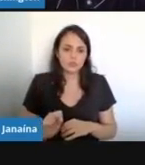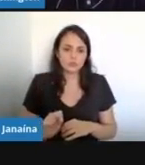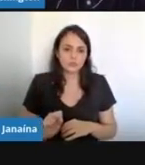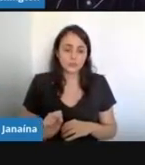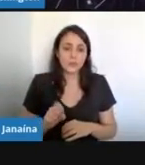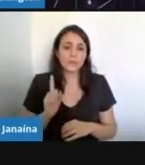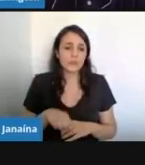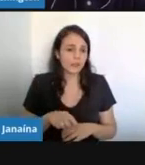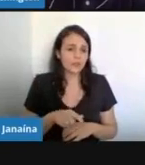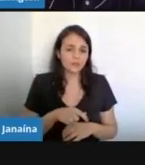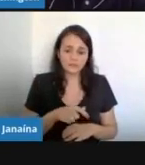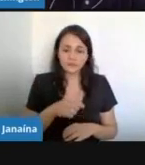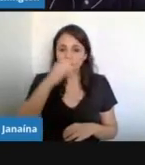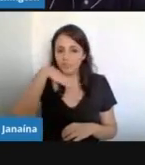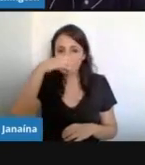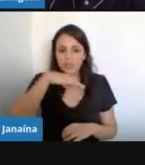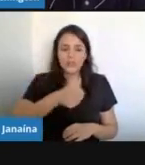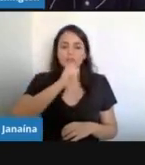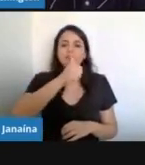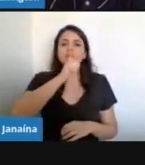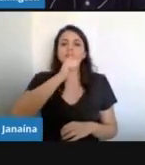consumo abusivo de álcool também